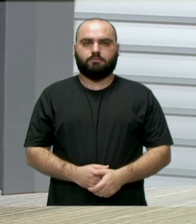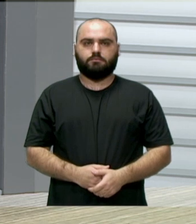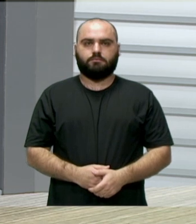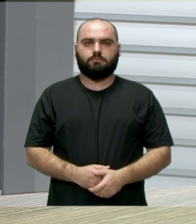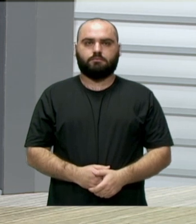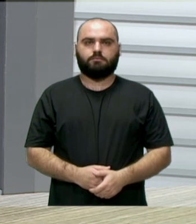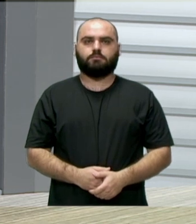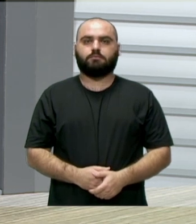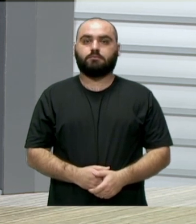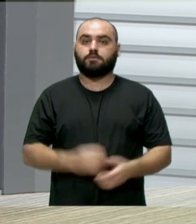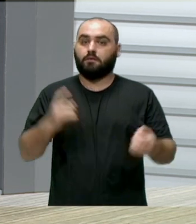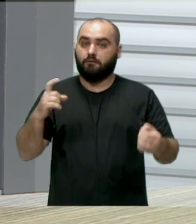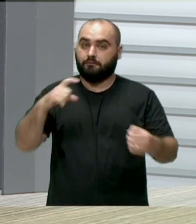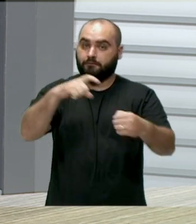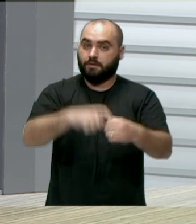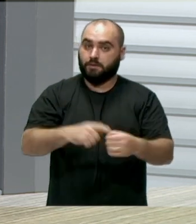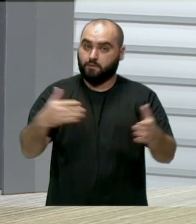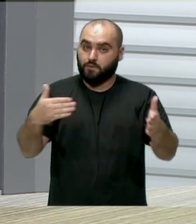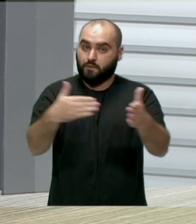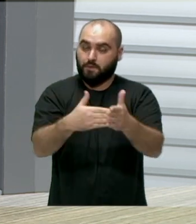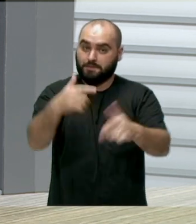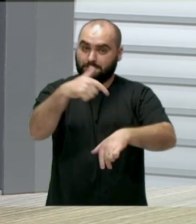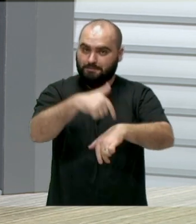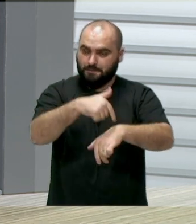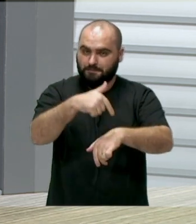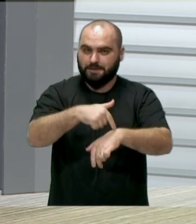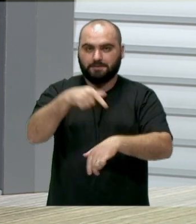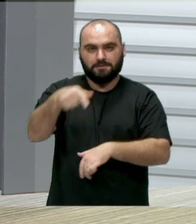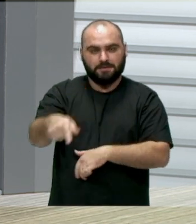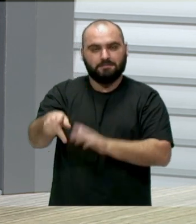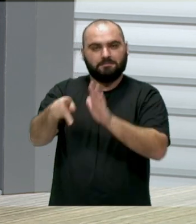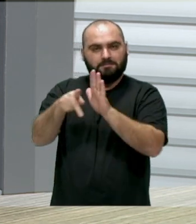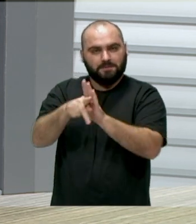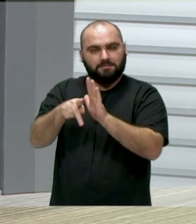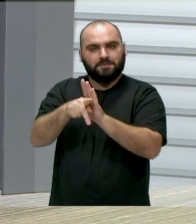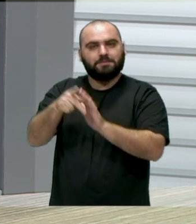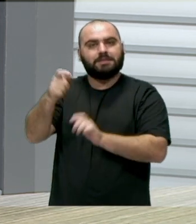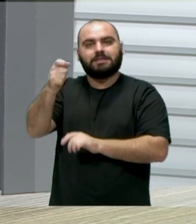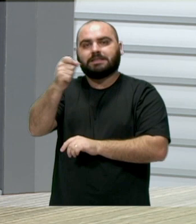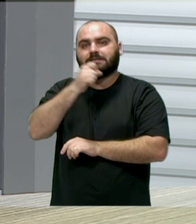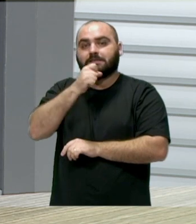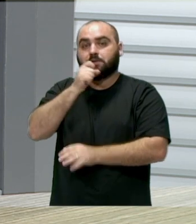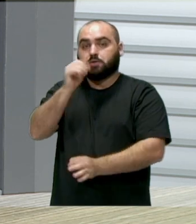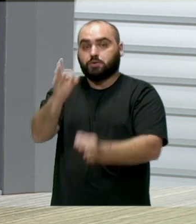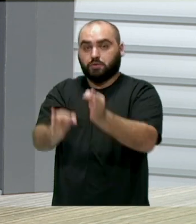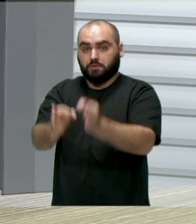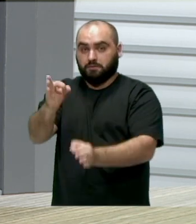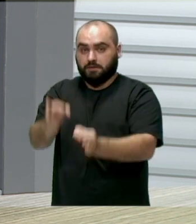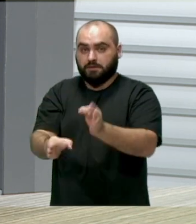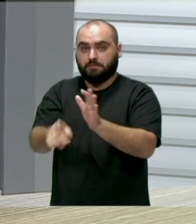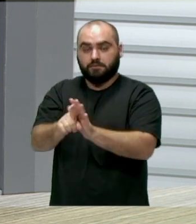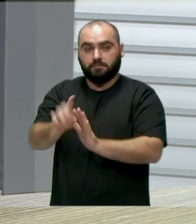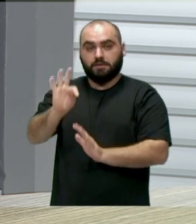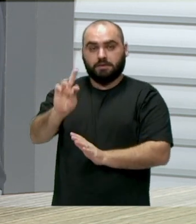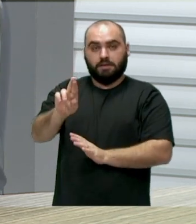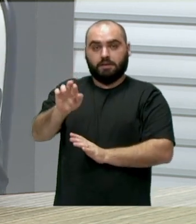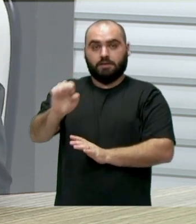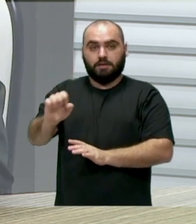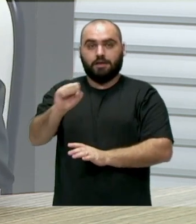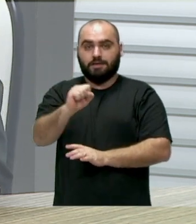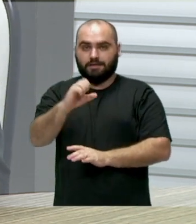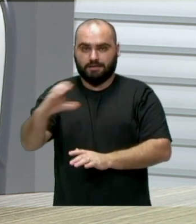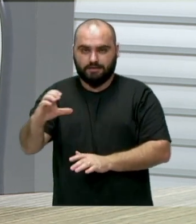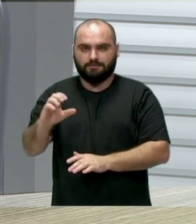E nós voltamos para este, que é o último bloco do Câmara Aberta, com o juiz do Pleno do Tribunal Regional Eleitoral de Santa